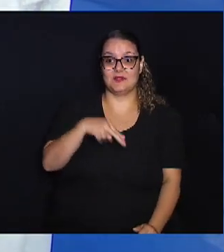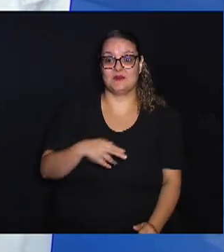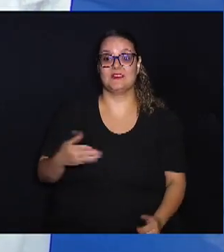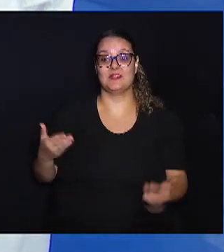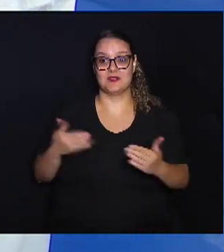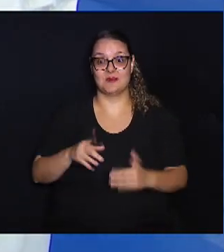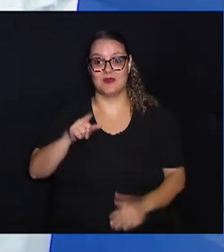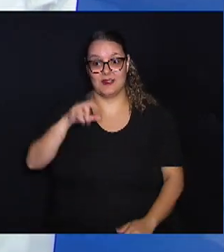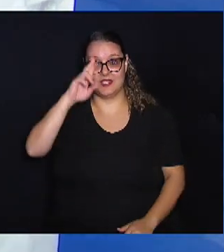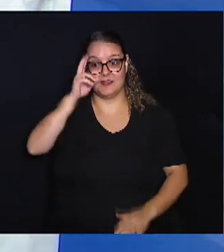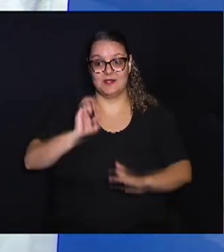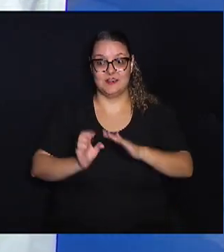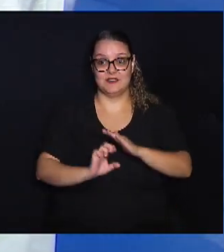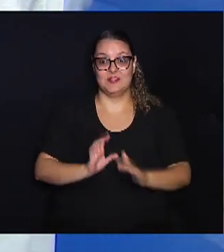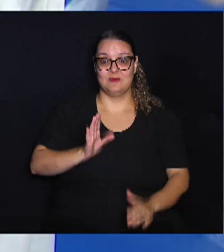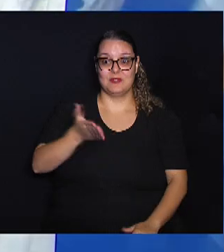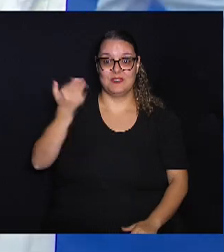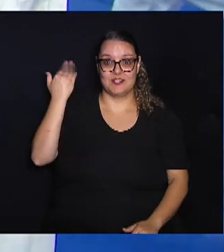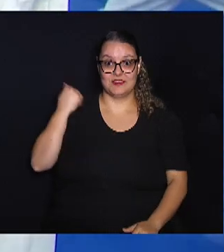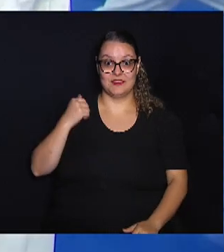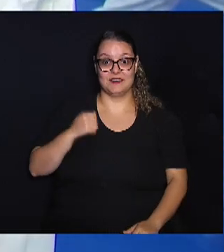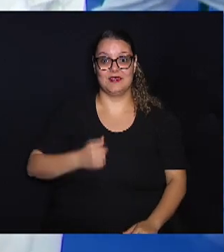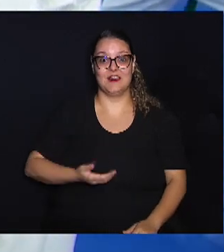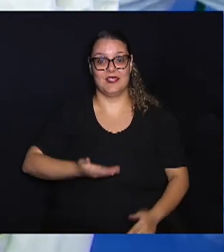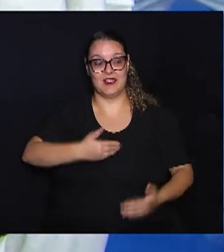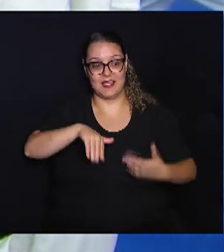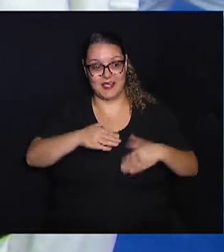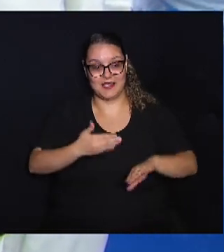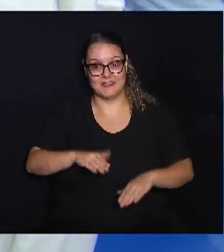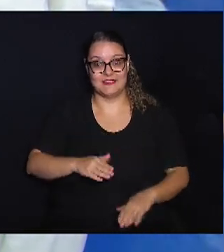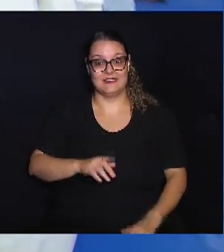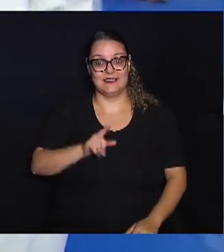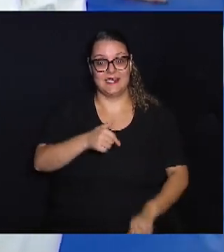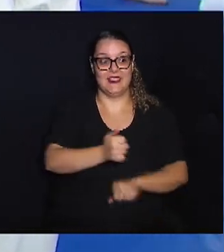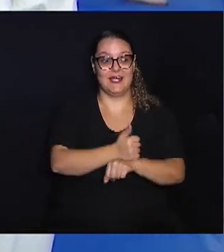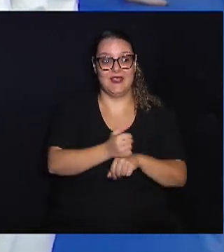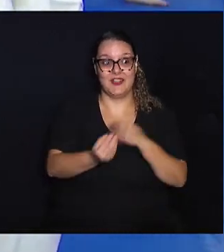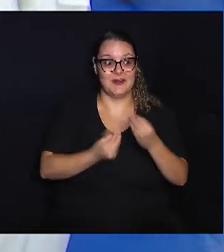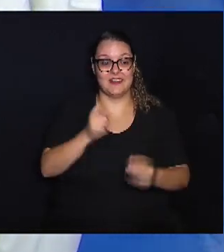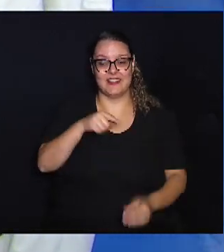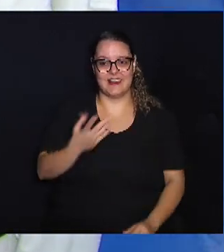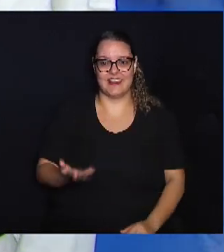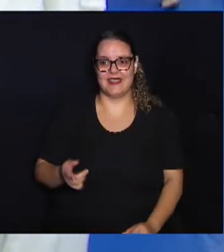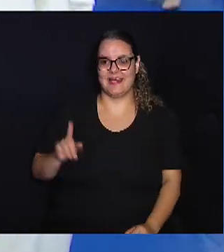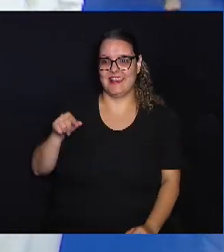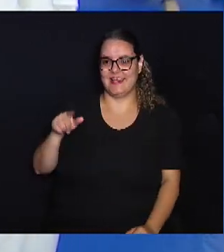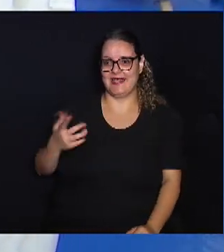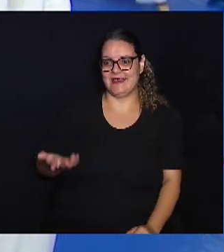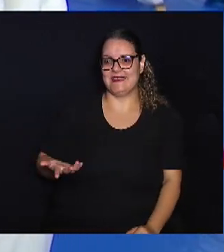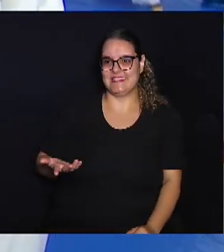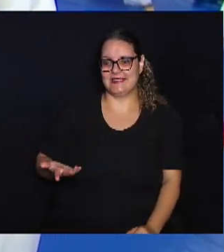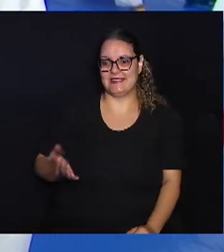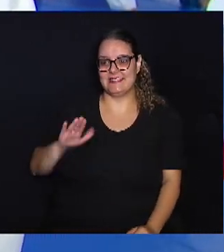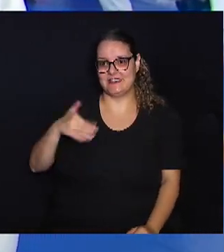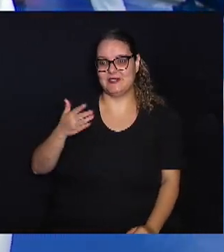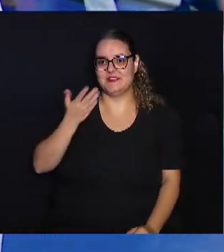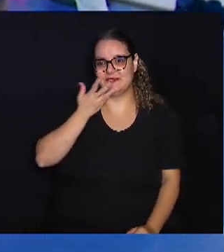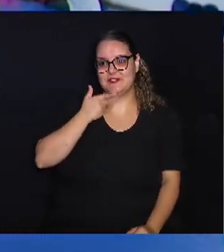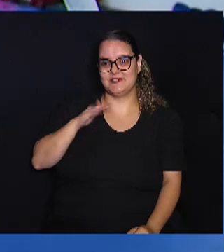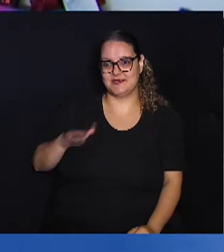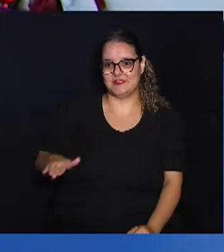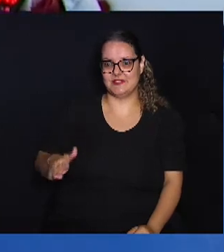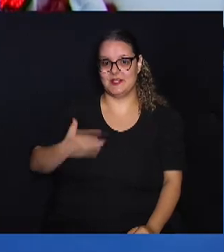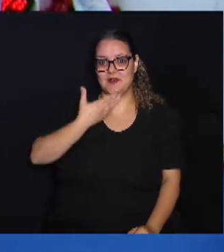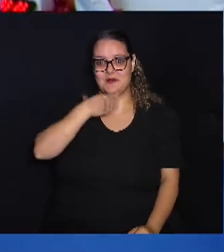é empresário, mas já foi atleta de karatê. É isso mesmo, Alisson? Como que foi isso? É isso. Então, quando eu era criança, né, o meu pai